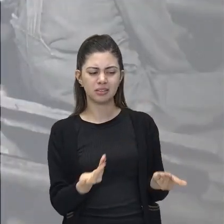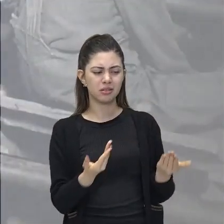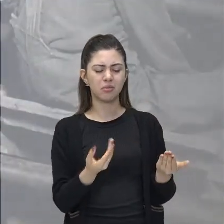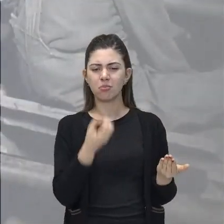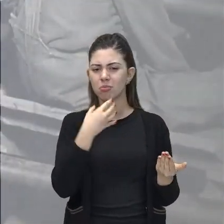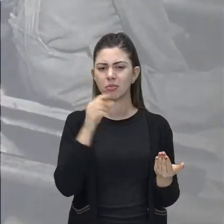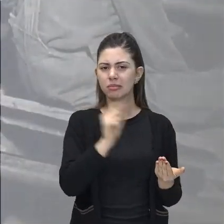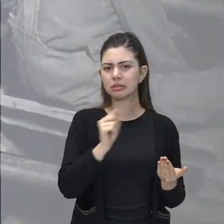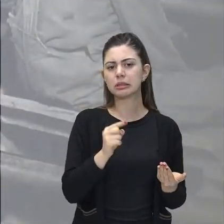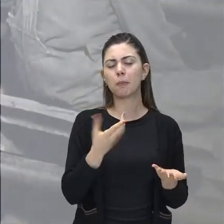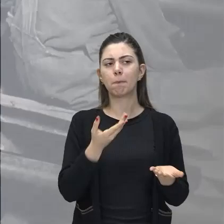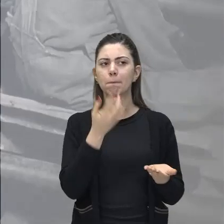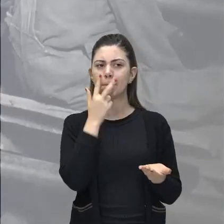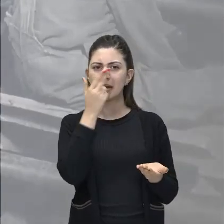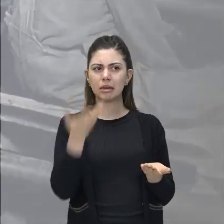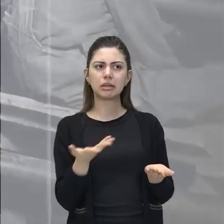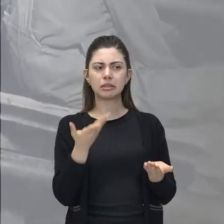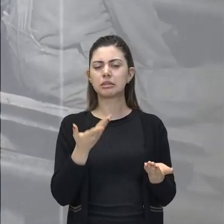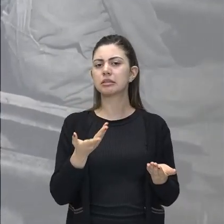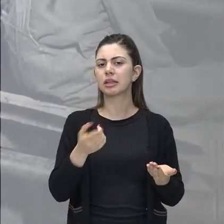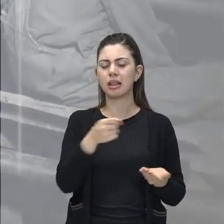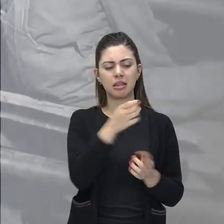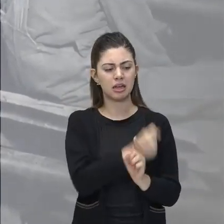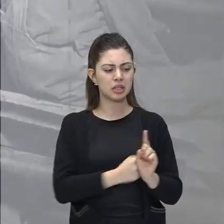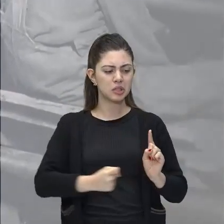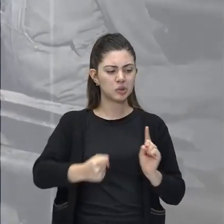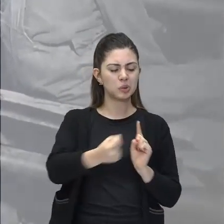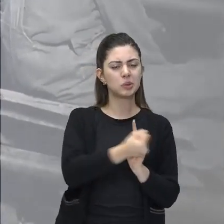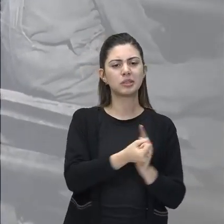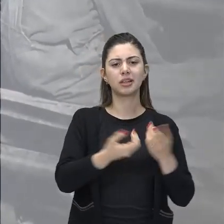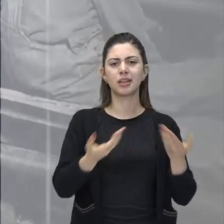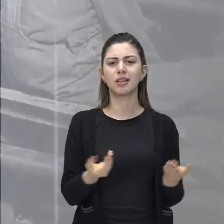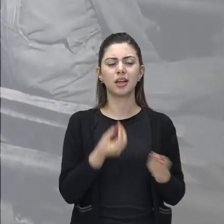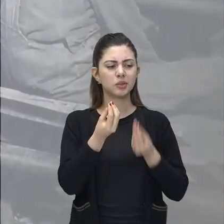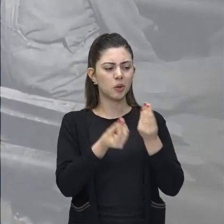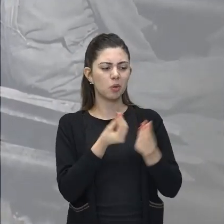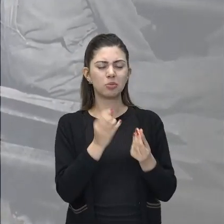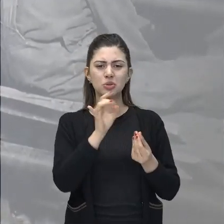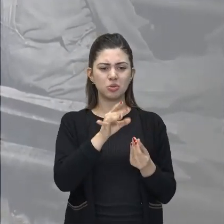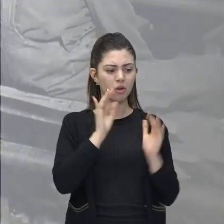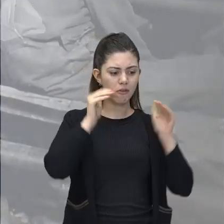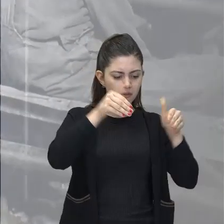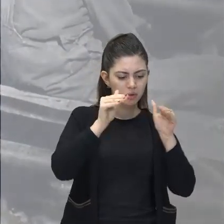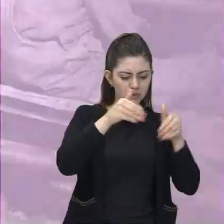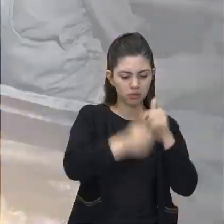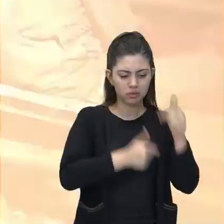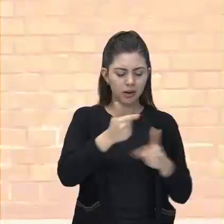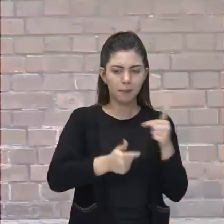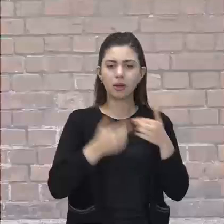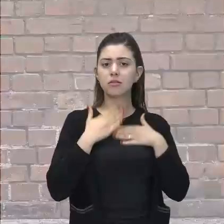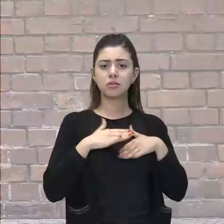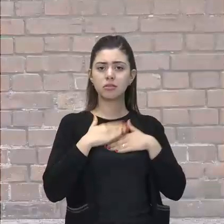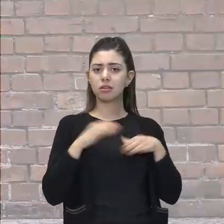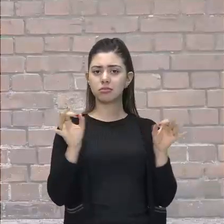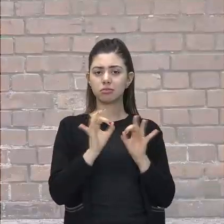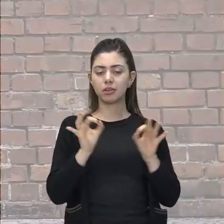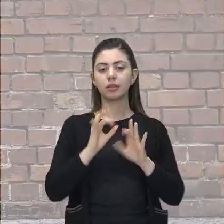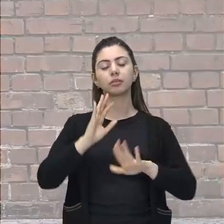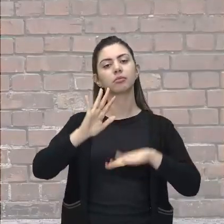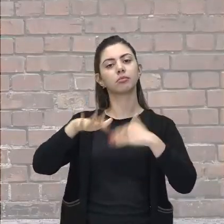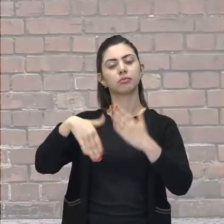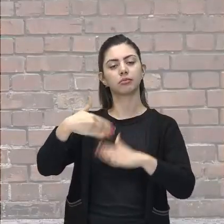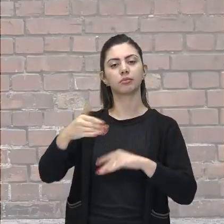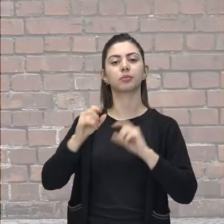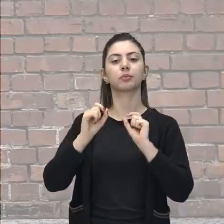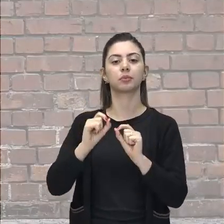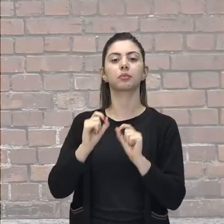então transformando essa sociedade apenas em trabalho. E cadê o descanso? Tempos depois a gente vai ver então